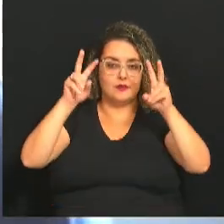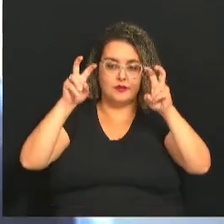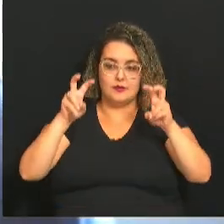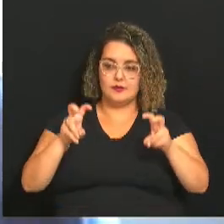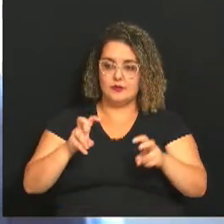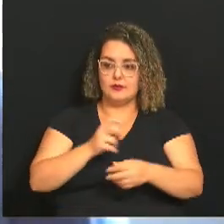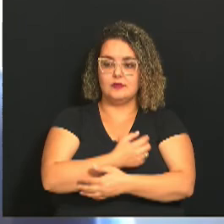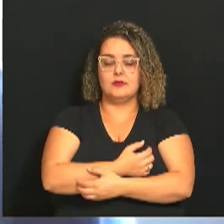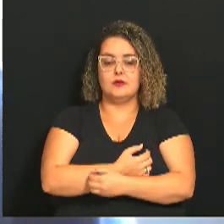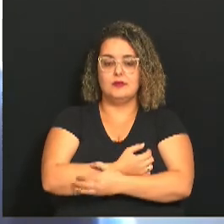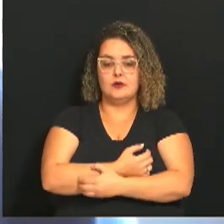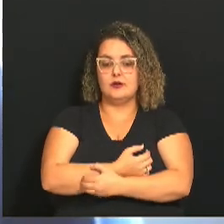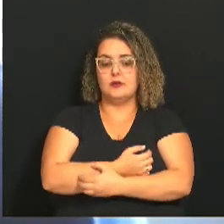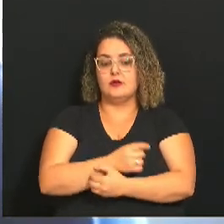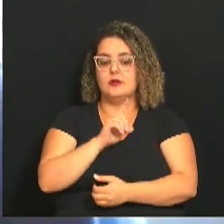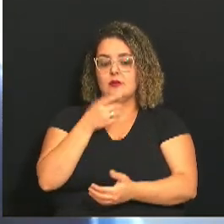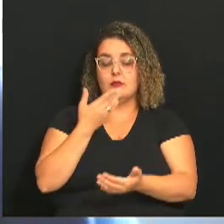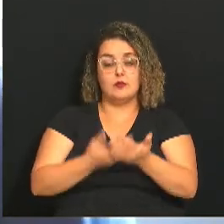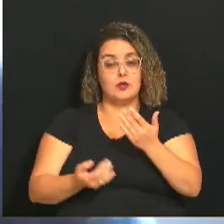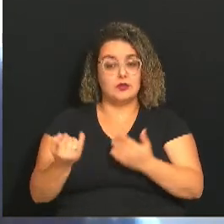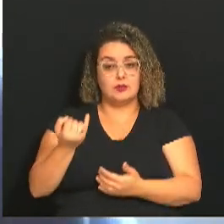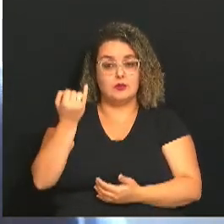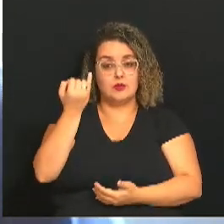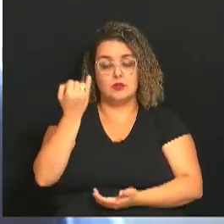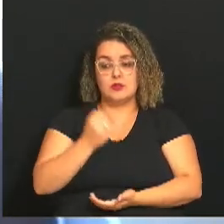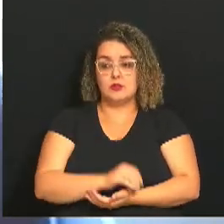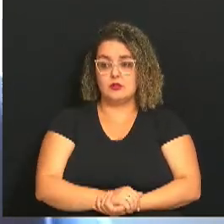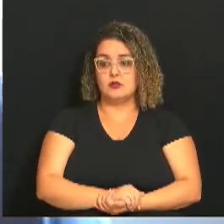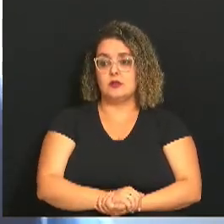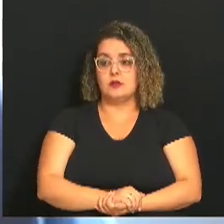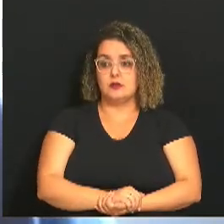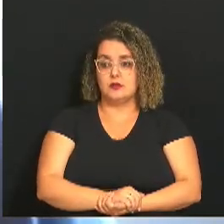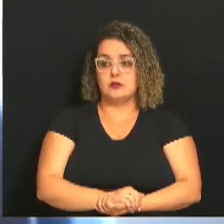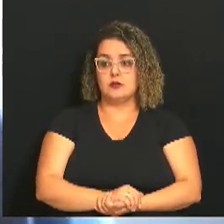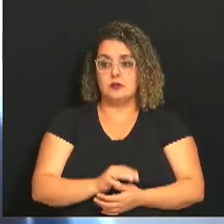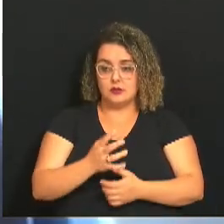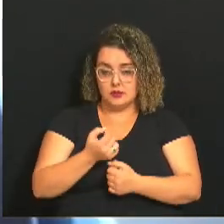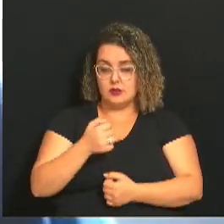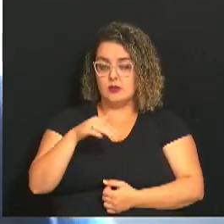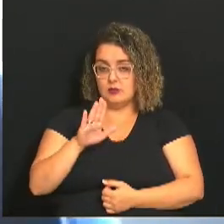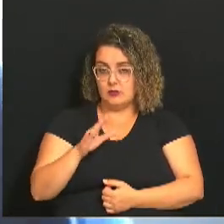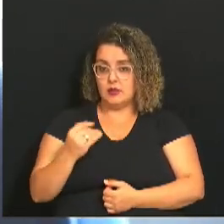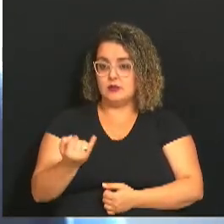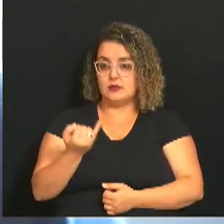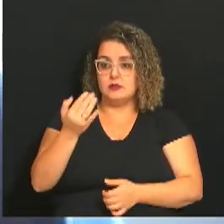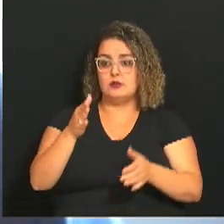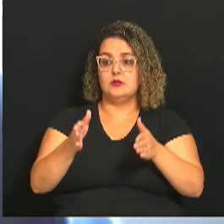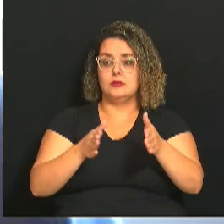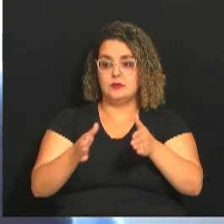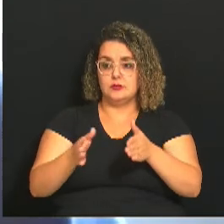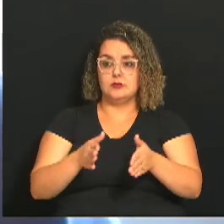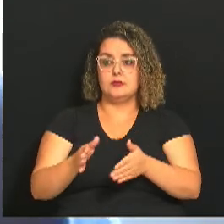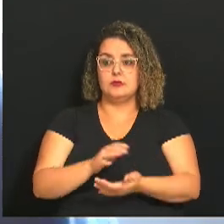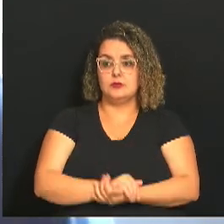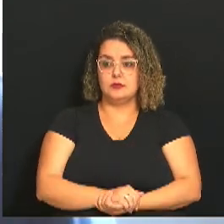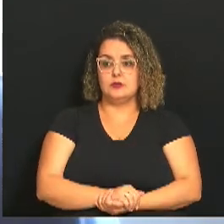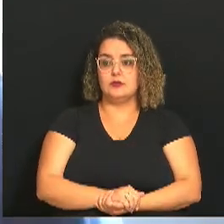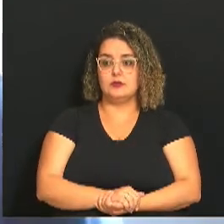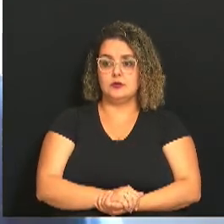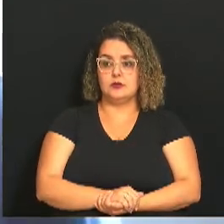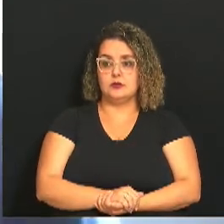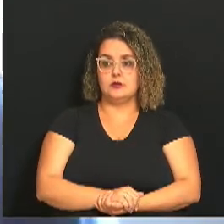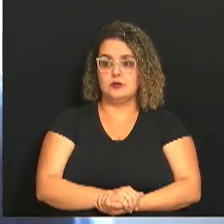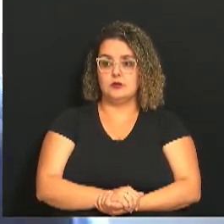relevância, né? Inclusive ele ganha mais importância nesse período aí, interstício entre duas